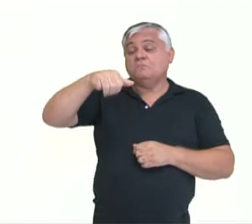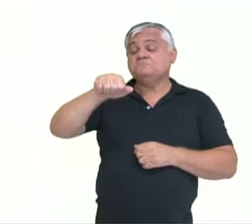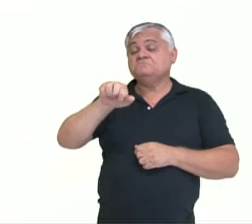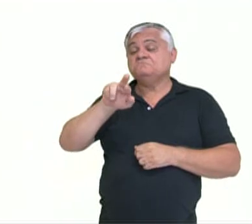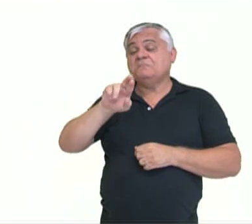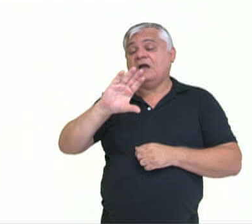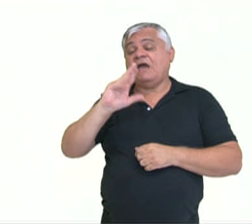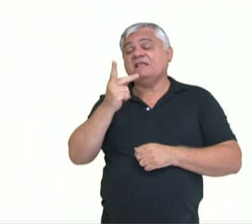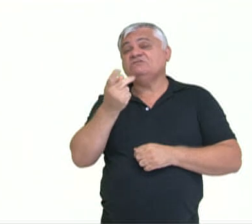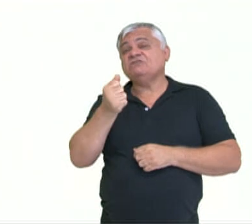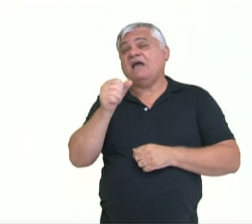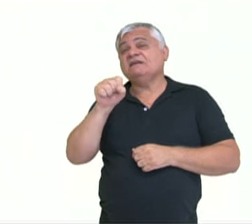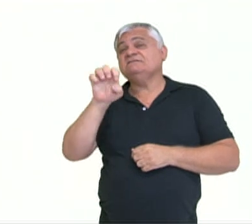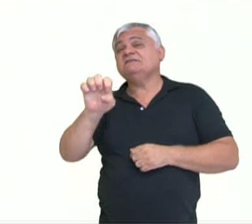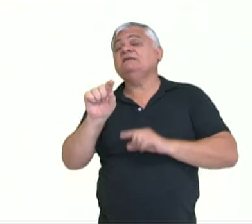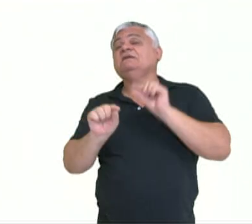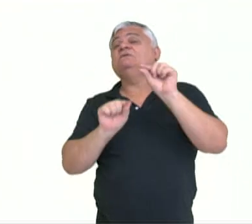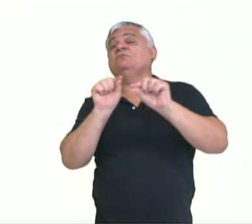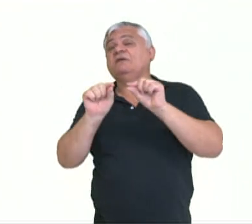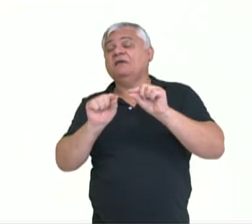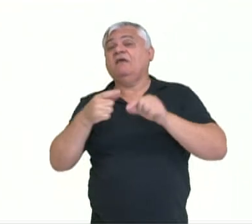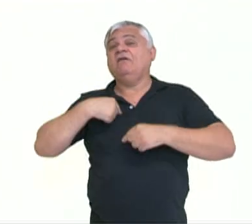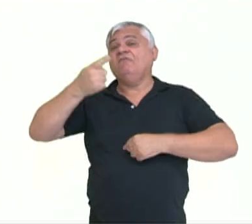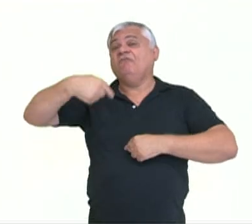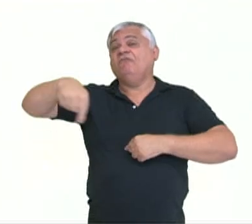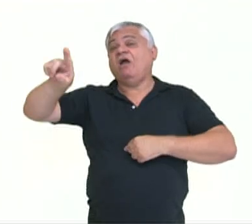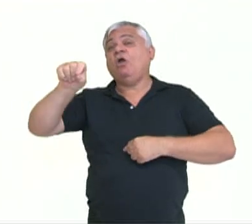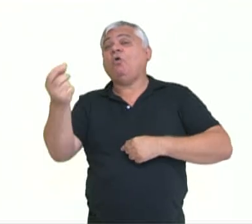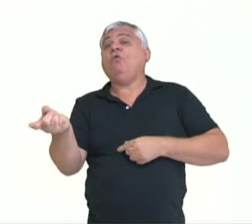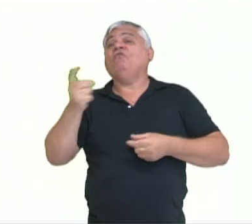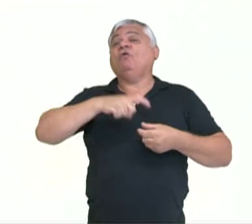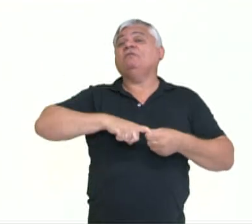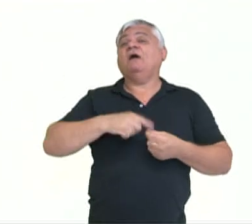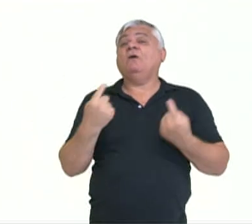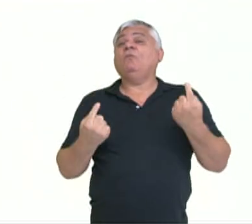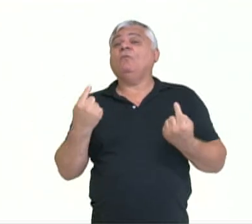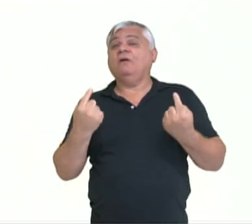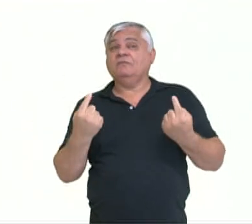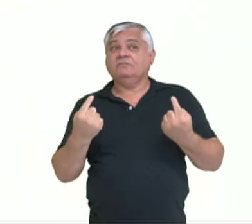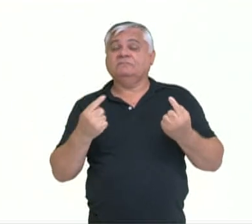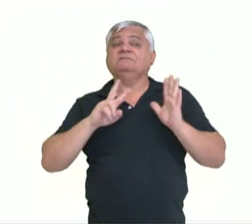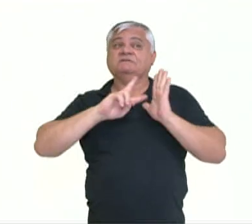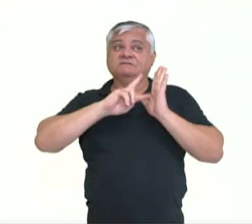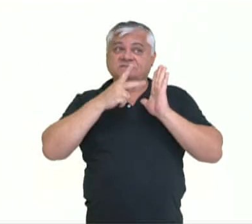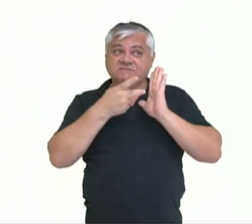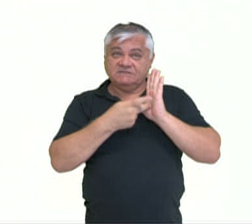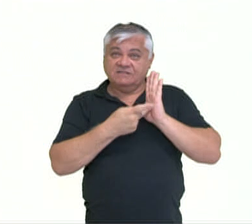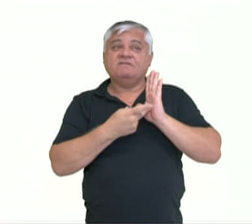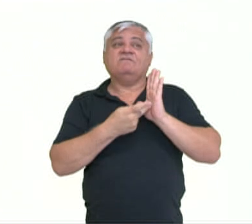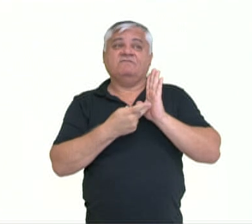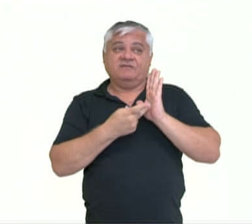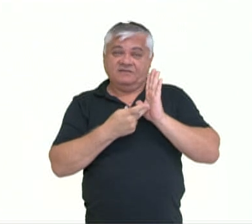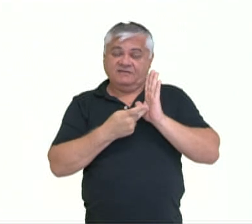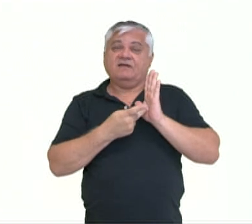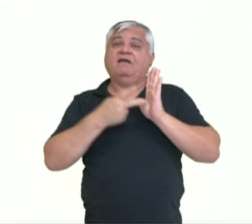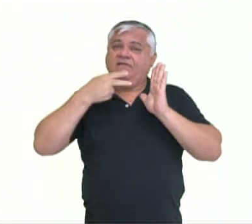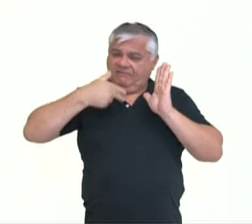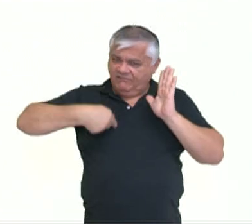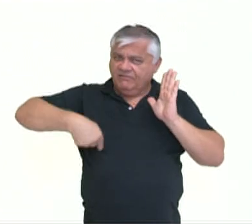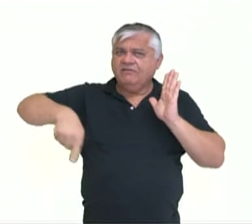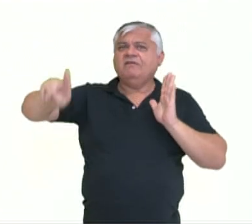mesmo que irse ou volver? Irse, marchar, né? Es caminar, é